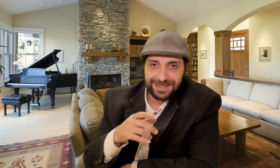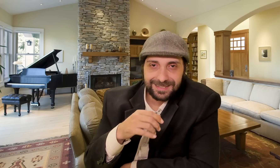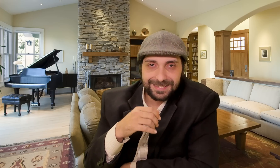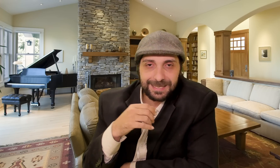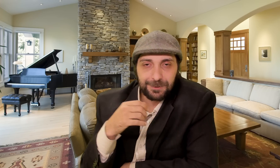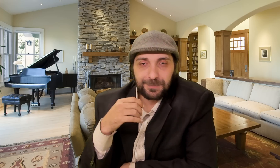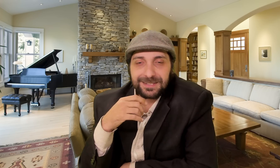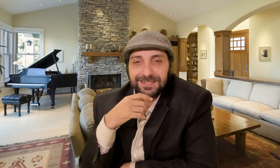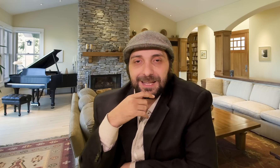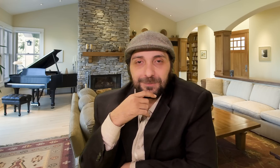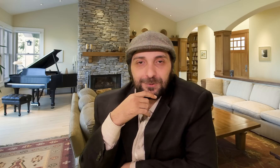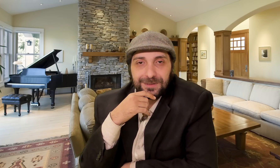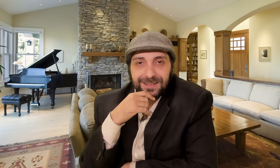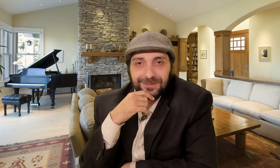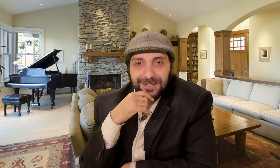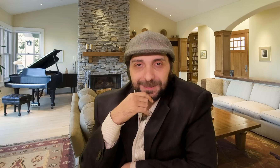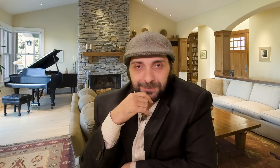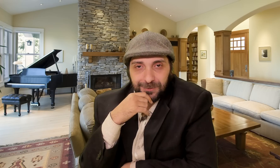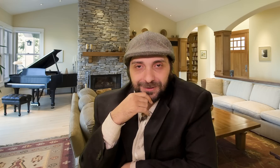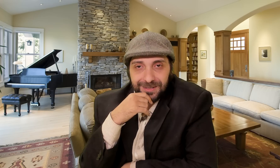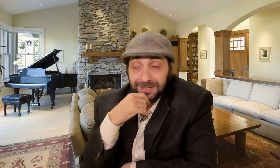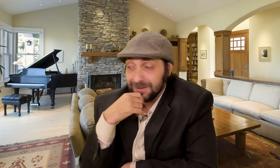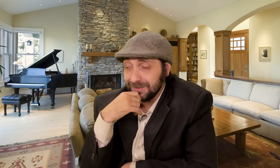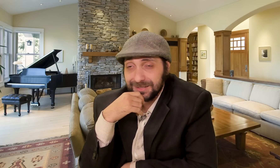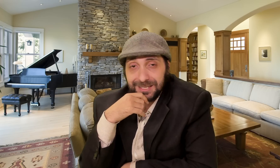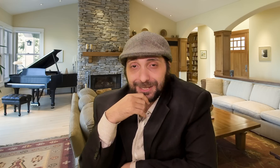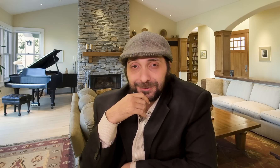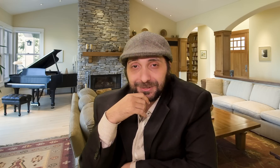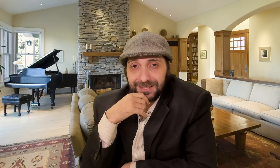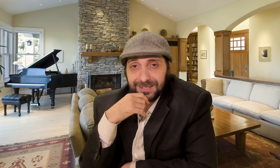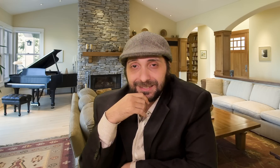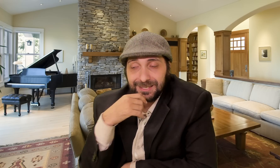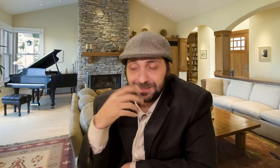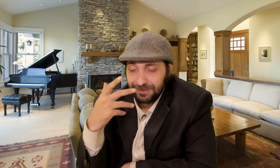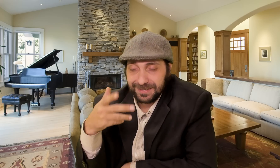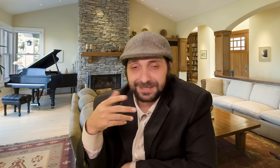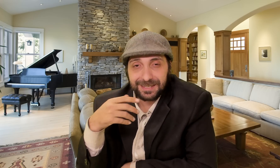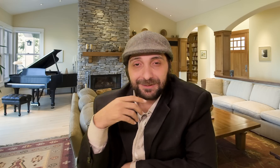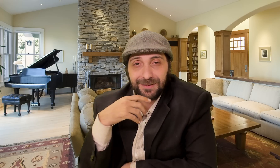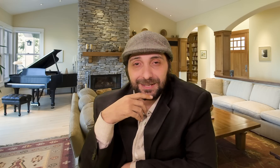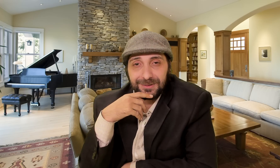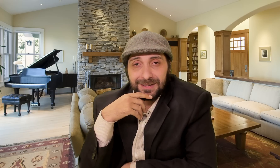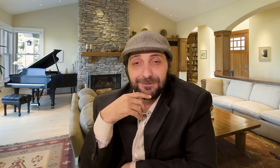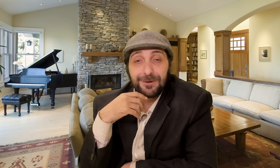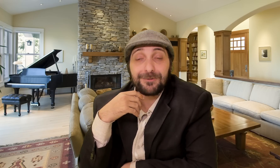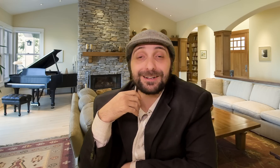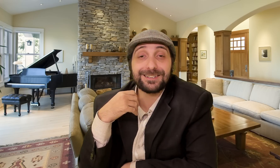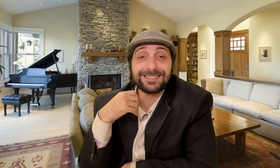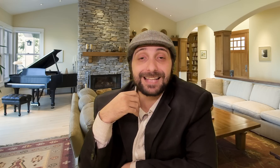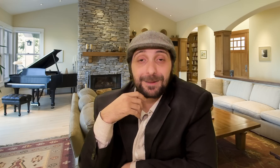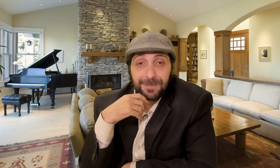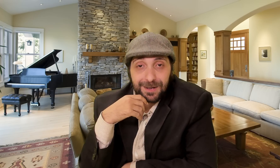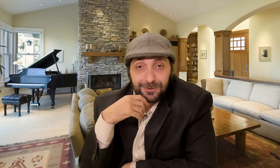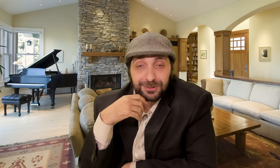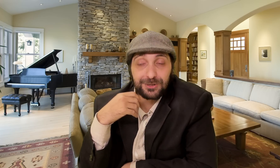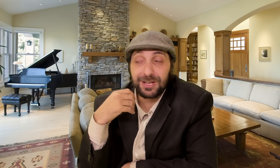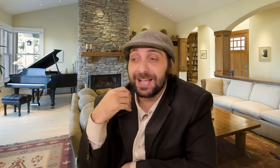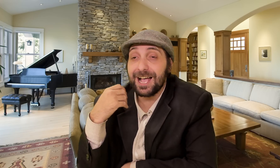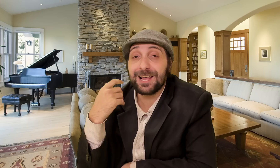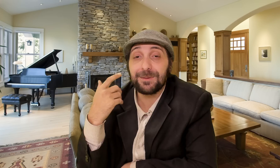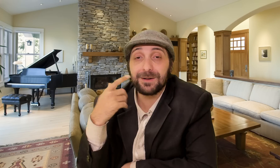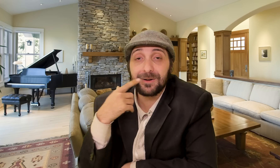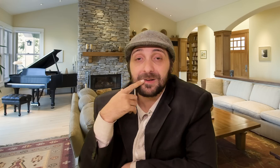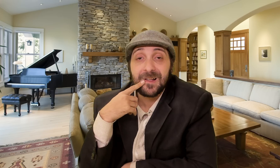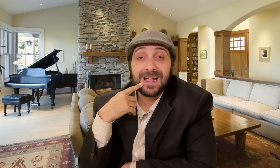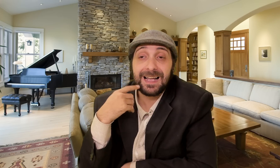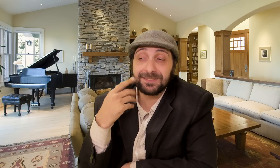você sabe que o Presidente da República Vai depor não vai ter nada contra ele survivência arquivado vão cansar a mão então